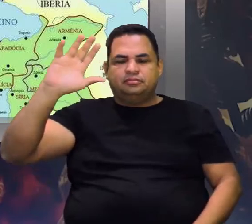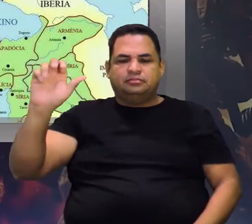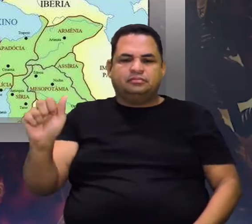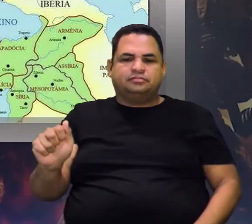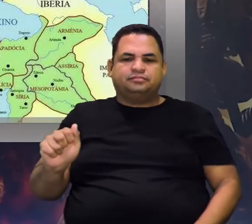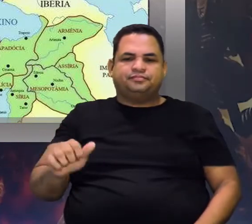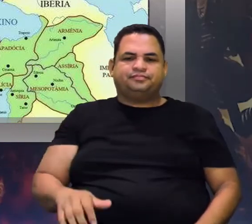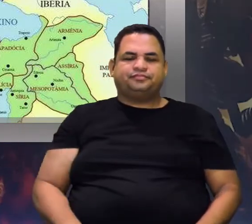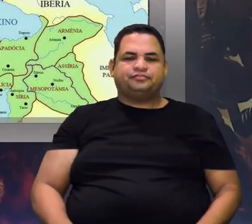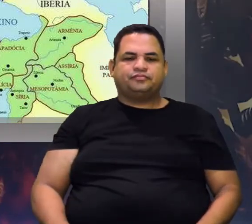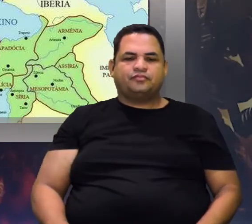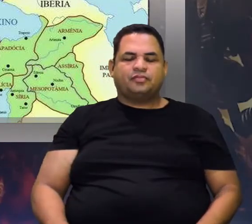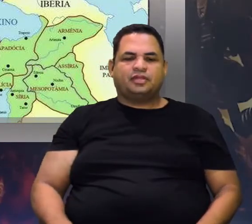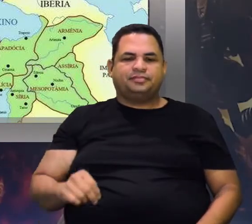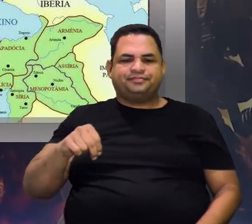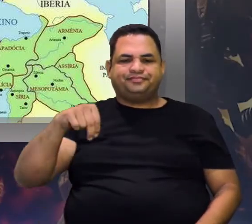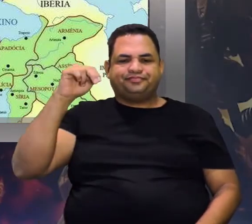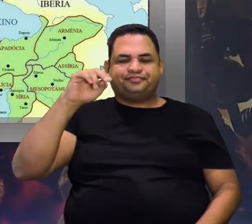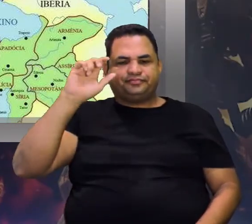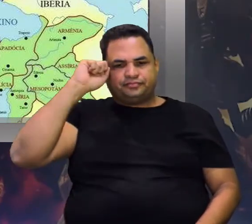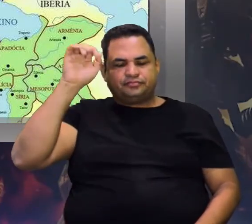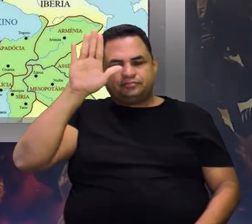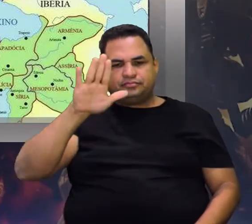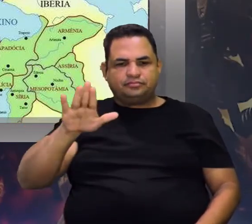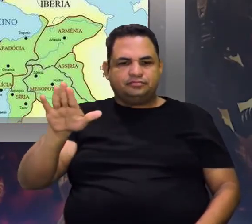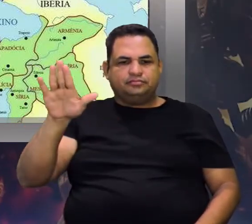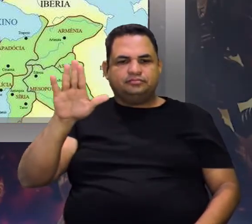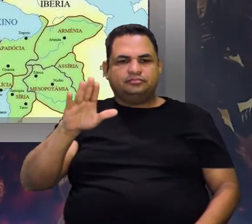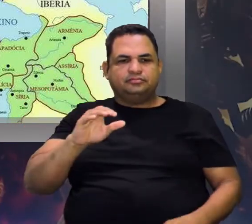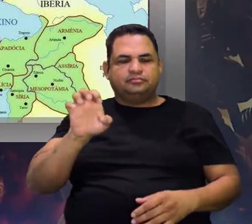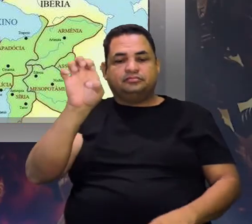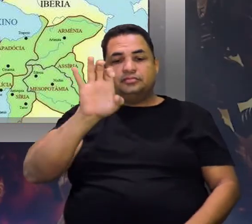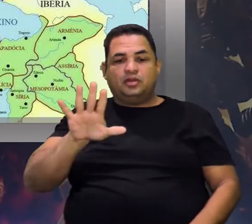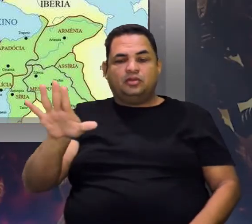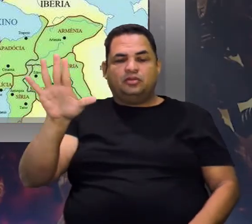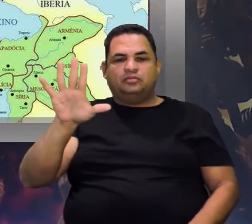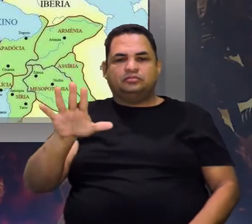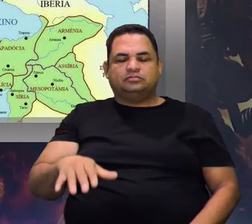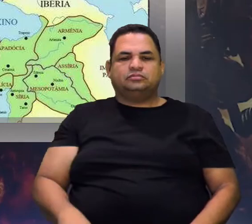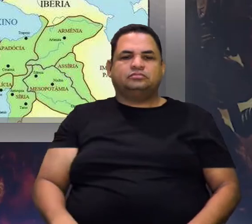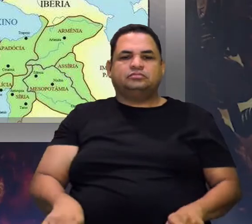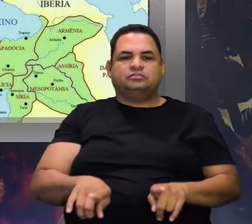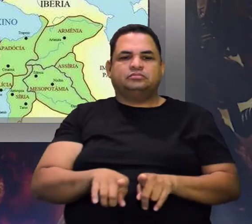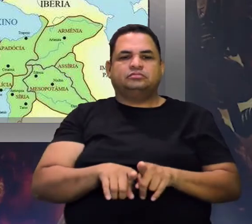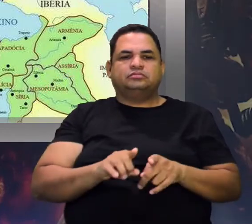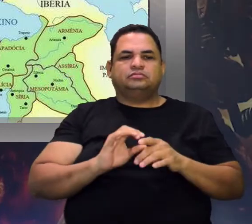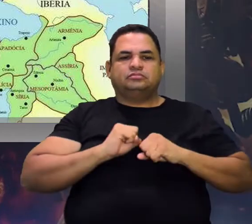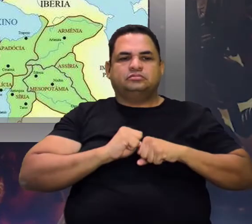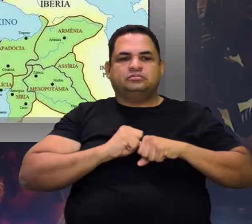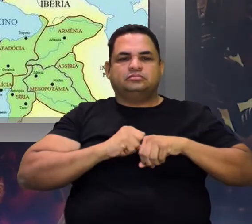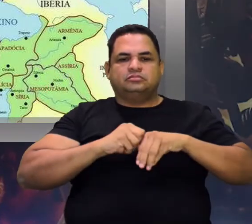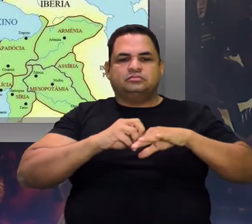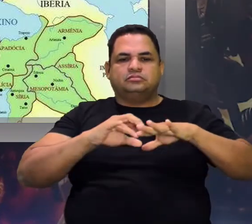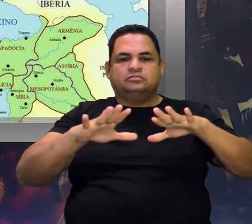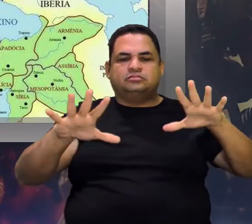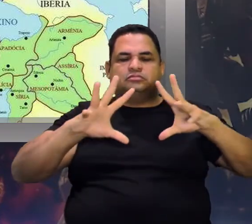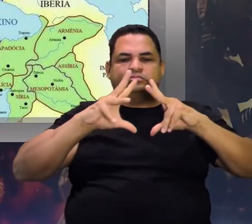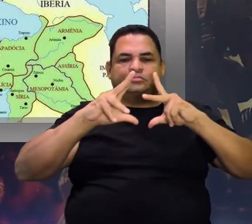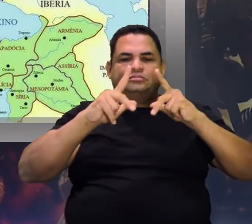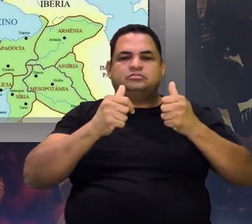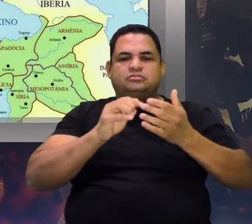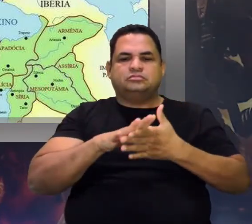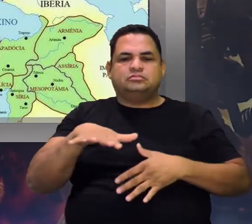vão conquistar o norte da África e vão conquistar a Europa. O Império Romano ele vai ser em toda